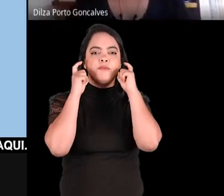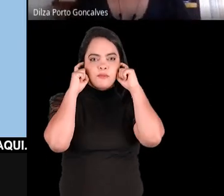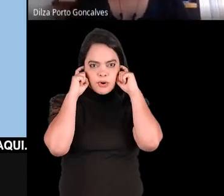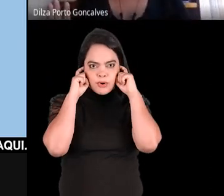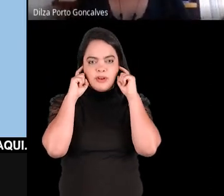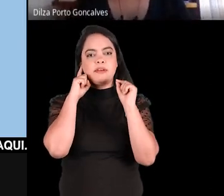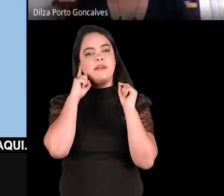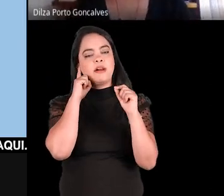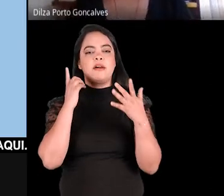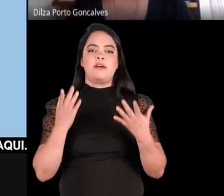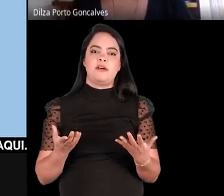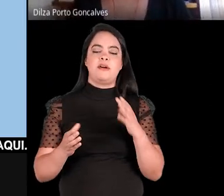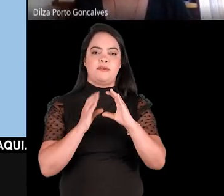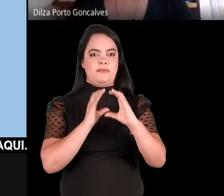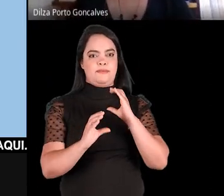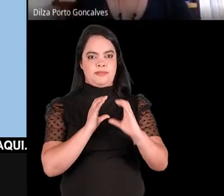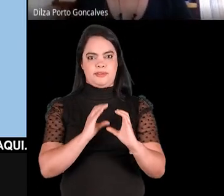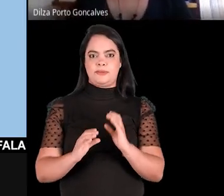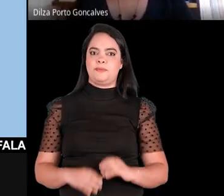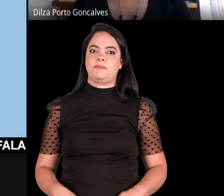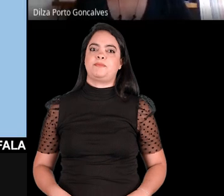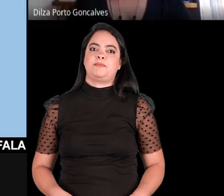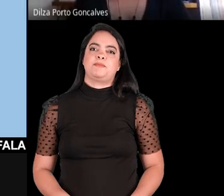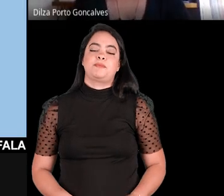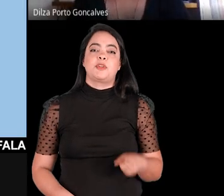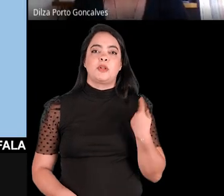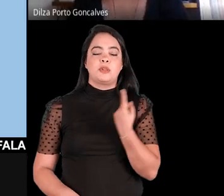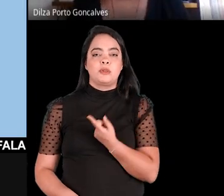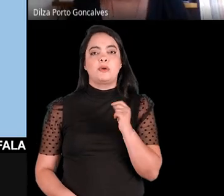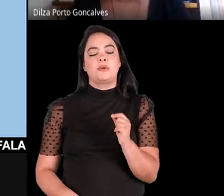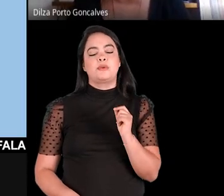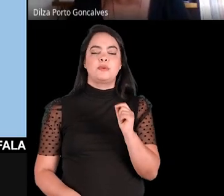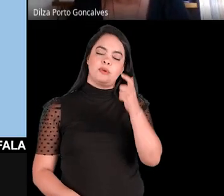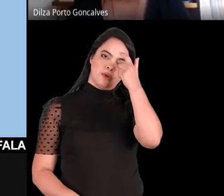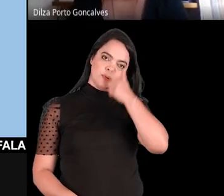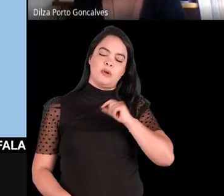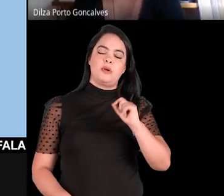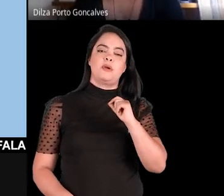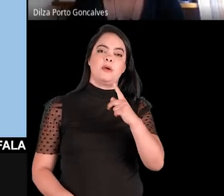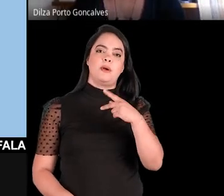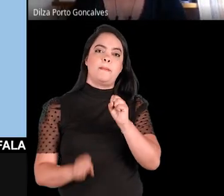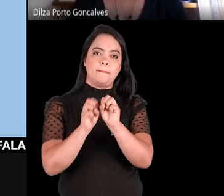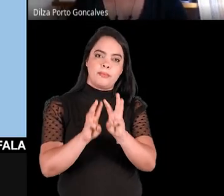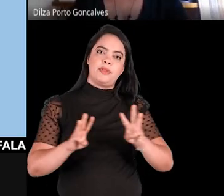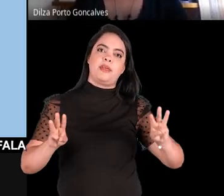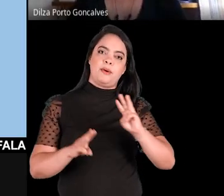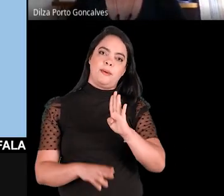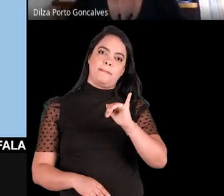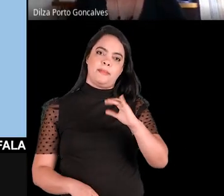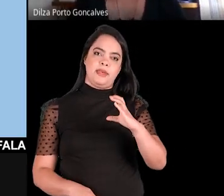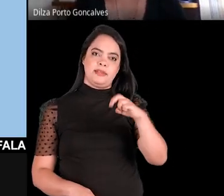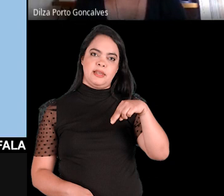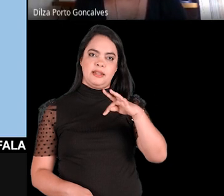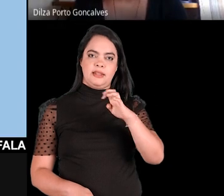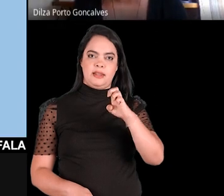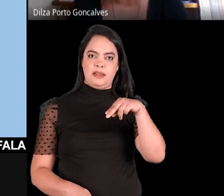para fazer a comunicação aqui. Nós somos do Portal do Bicentenário da Independência e nós